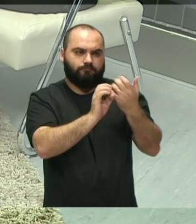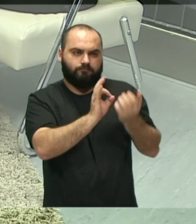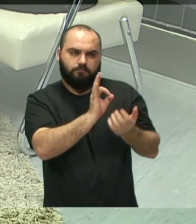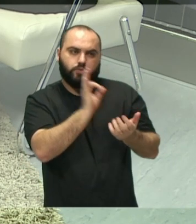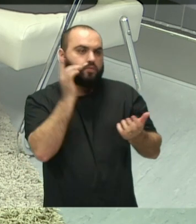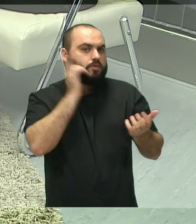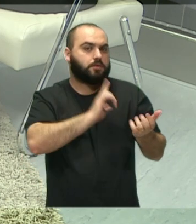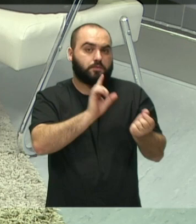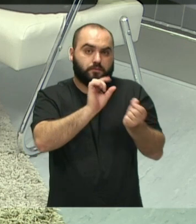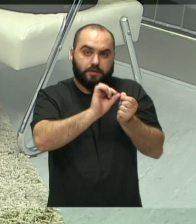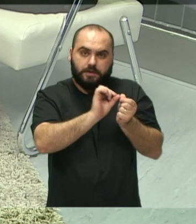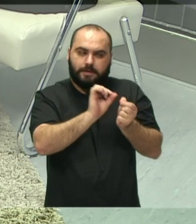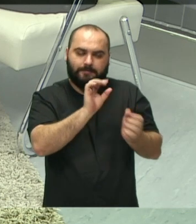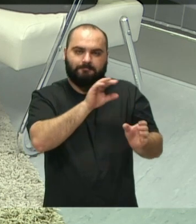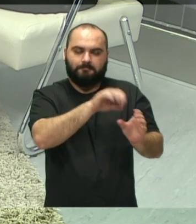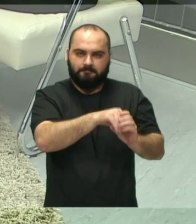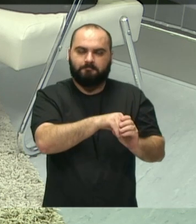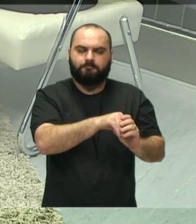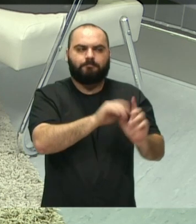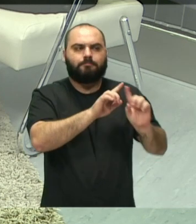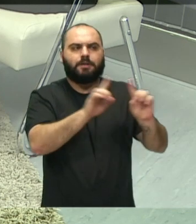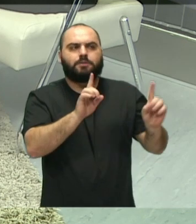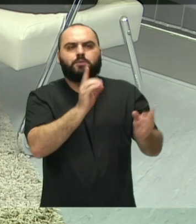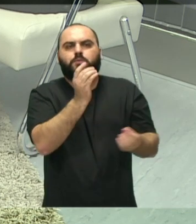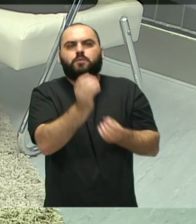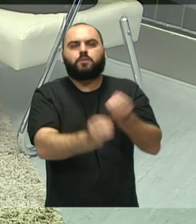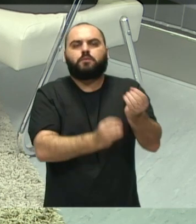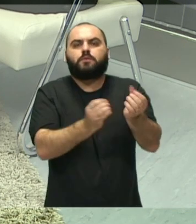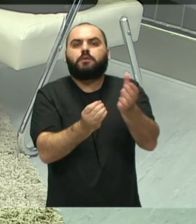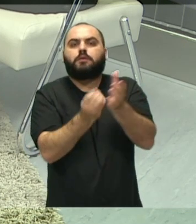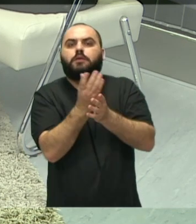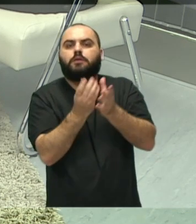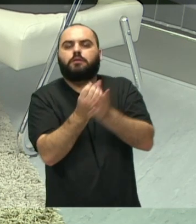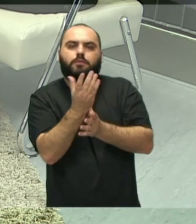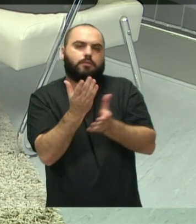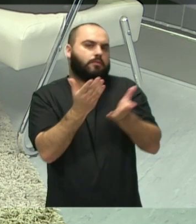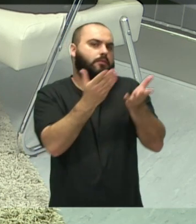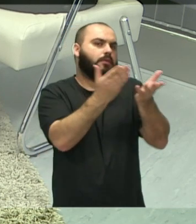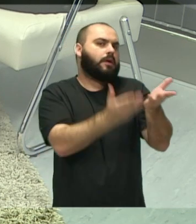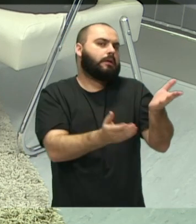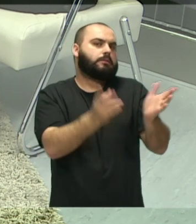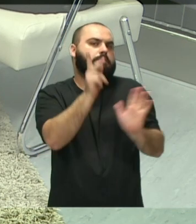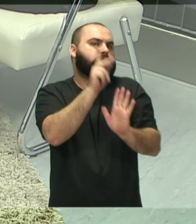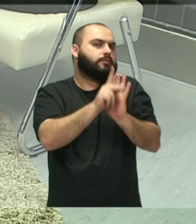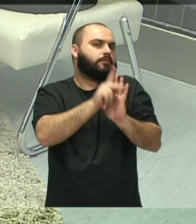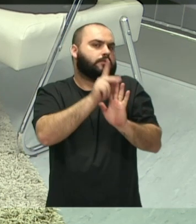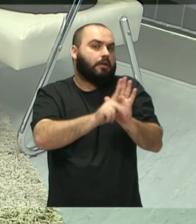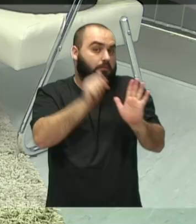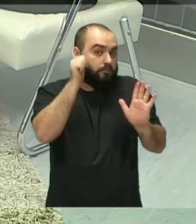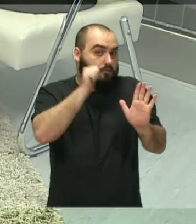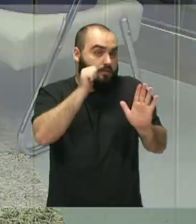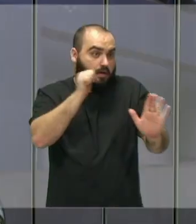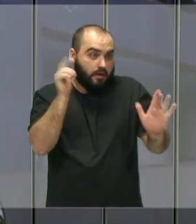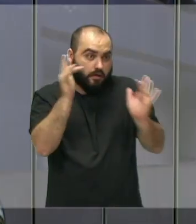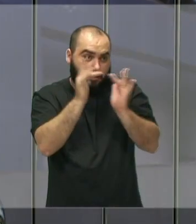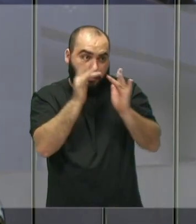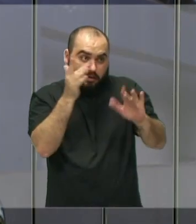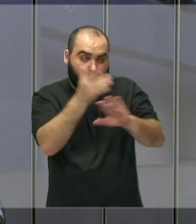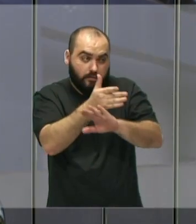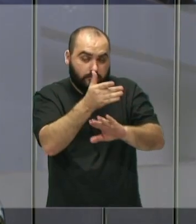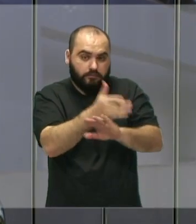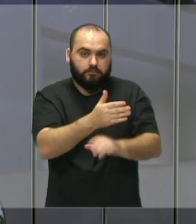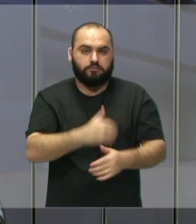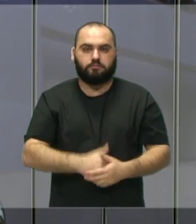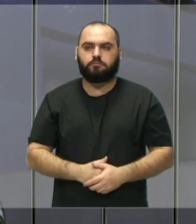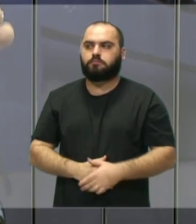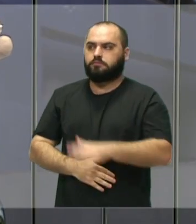a importância do método e como que as mulheres terão o acesso a essa política pública? Eu vou tentar explicar desde o começo, até